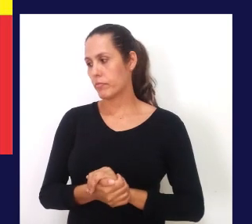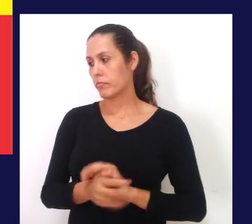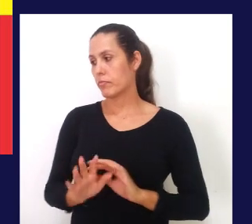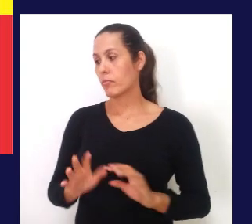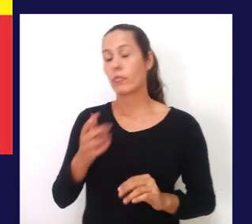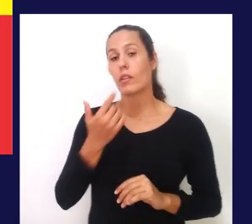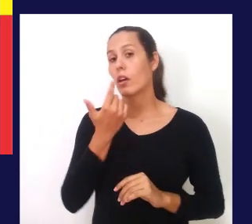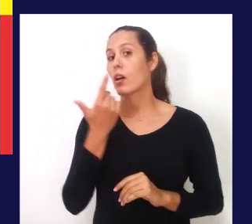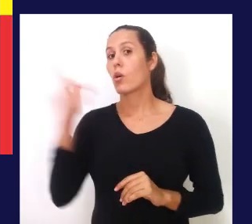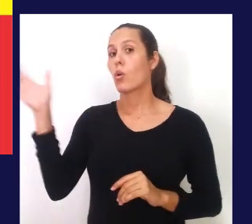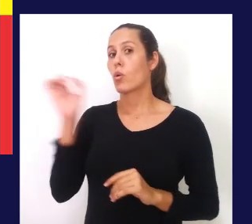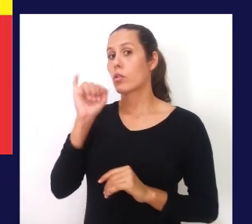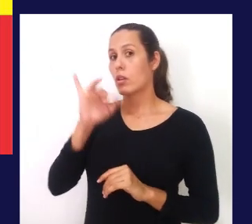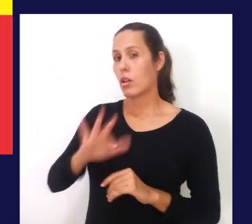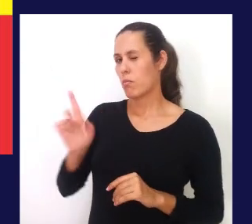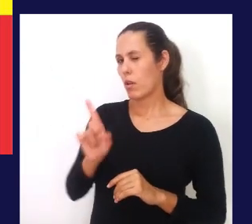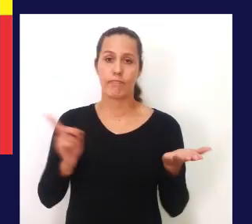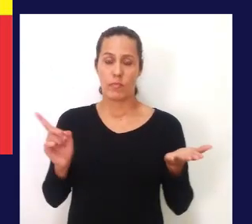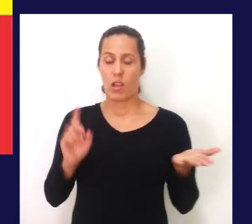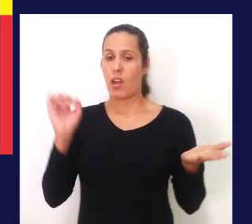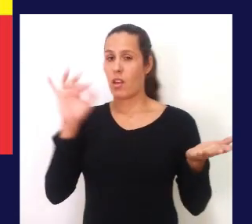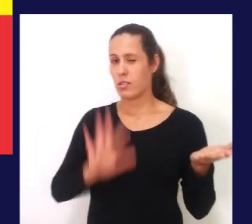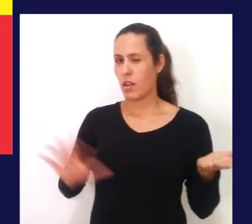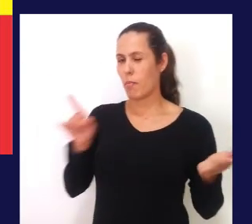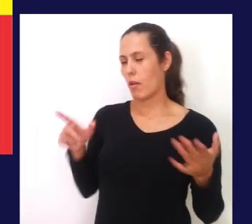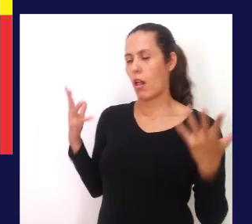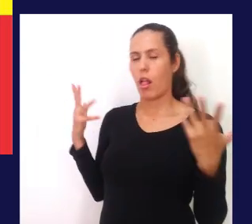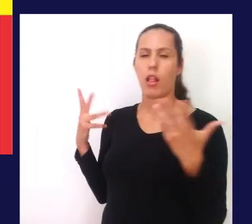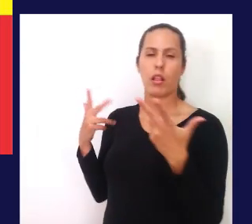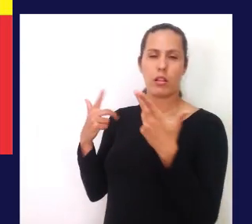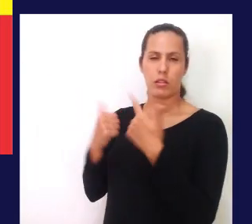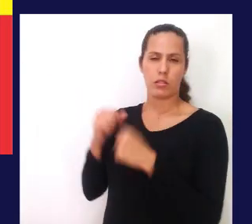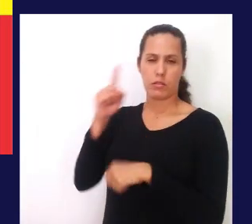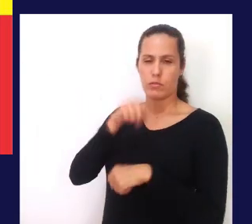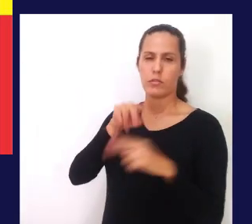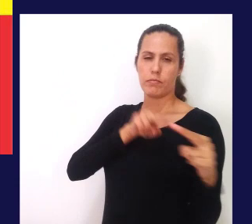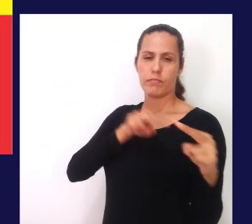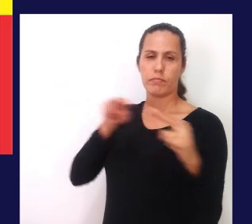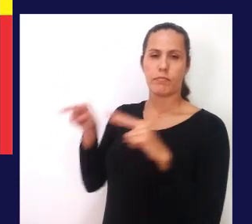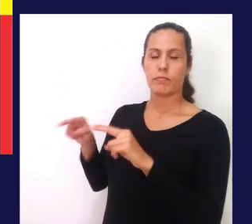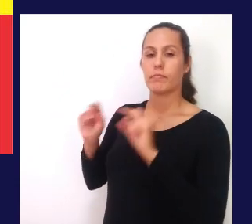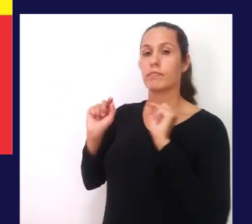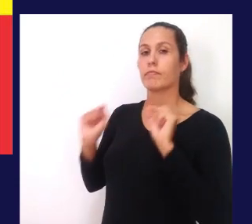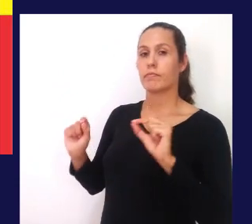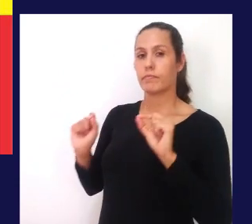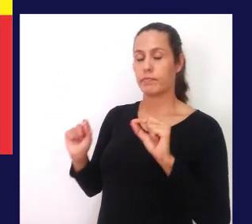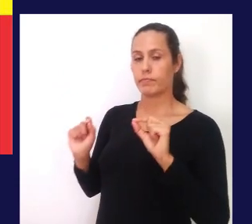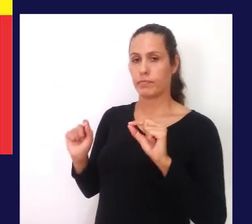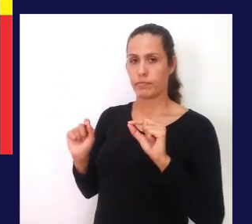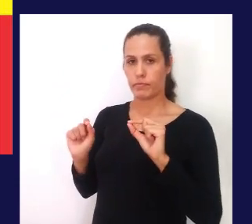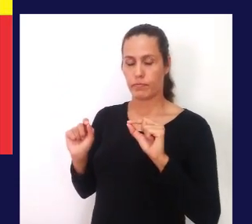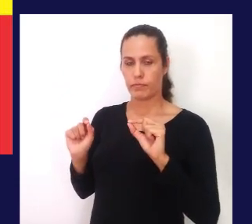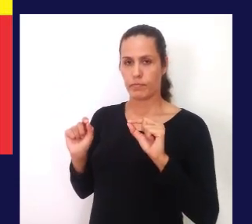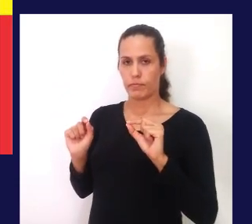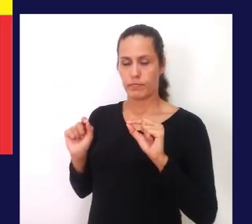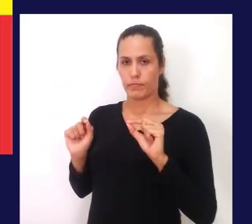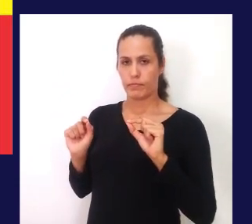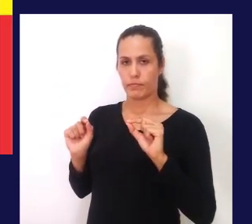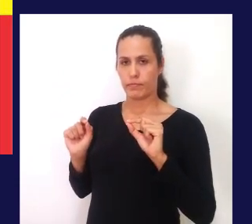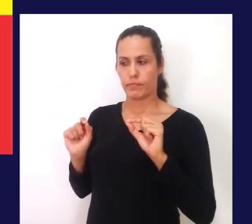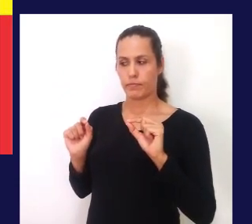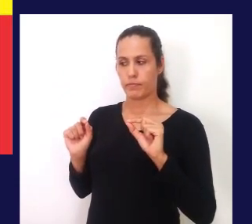aqueles sedimentos dali. Bom, pessoal, nessa linda imagem que vocês podem observar, que eu trouxe para